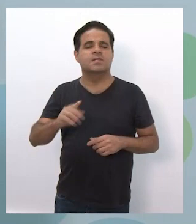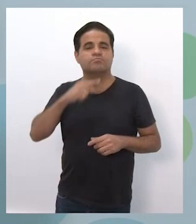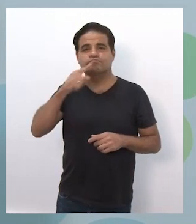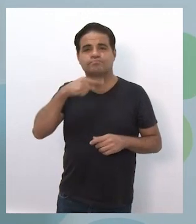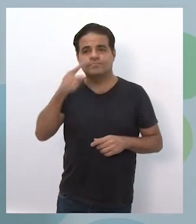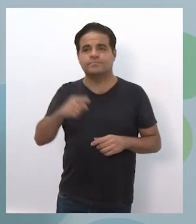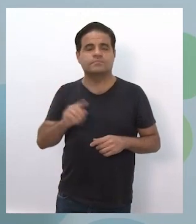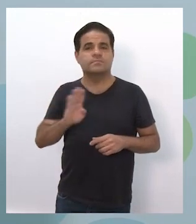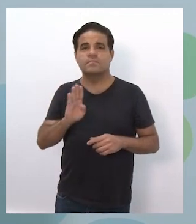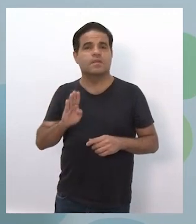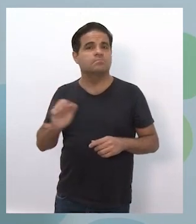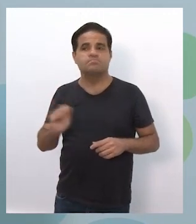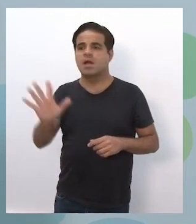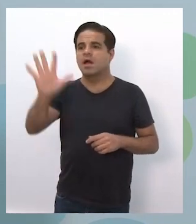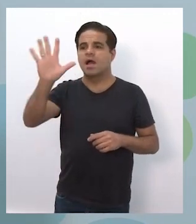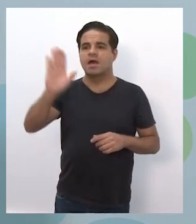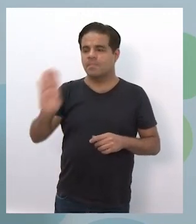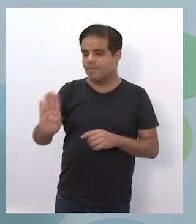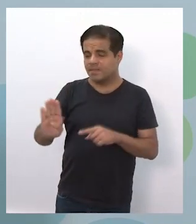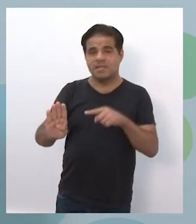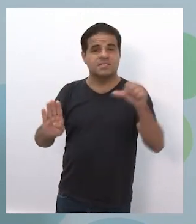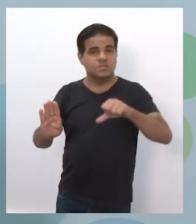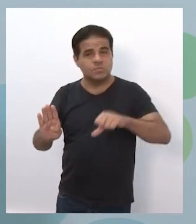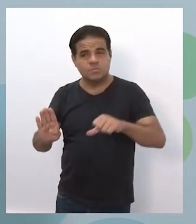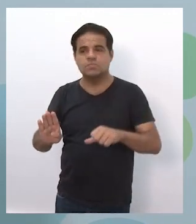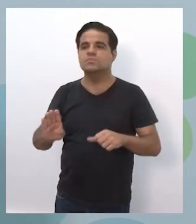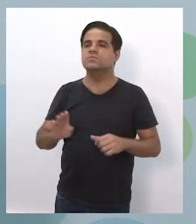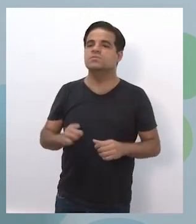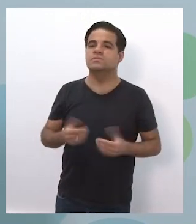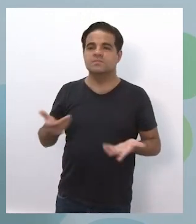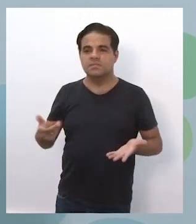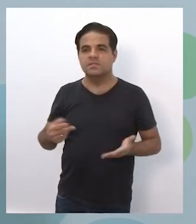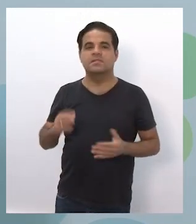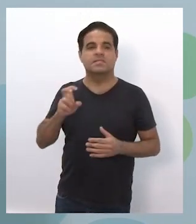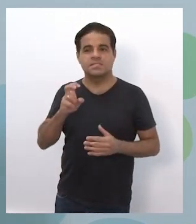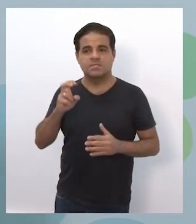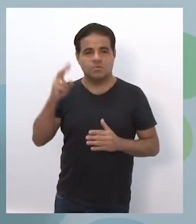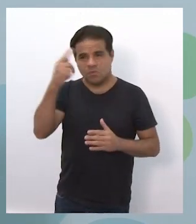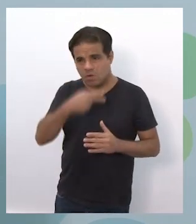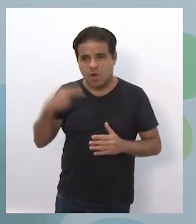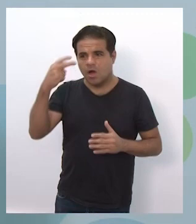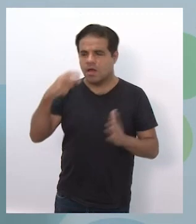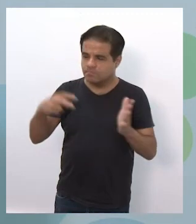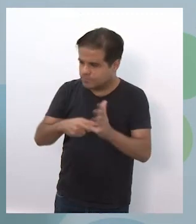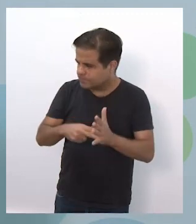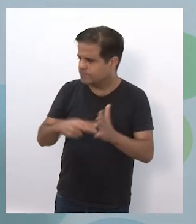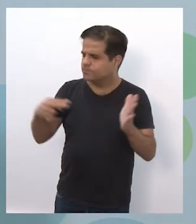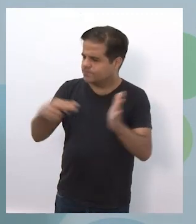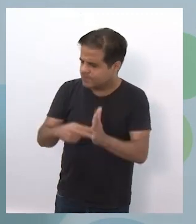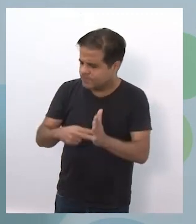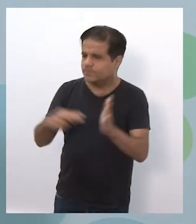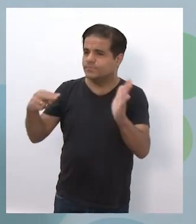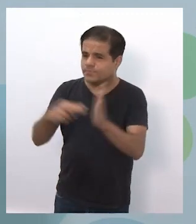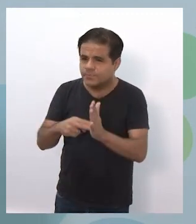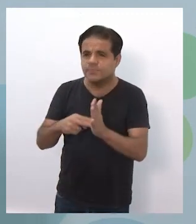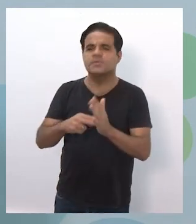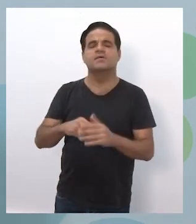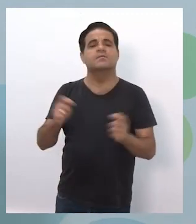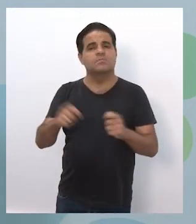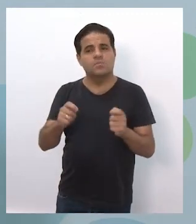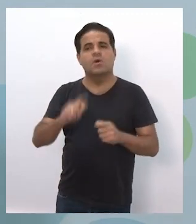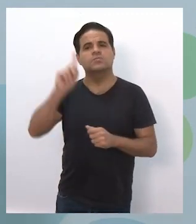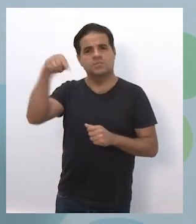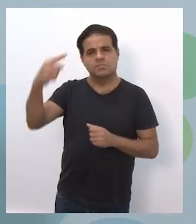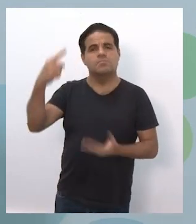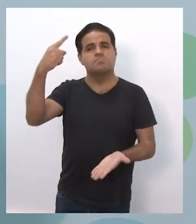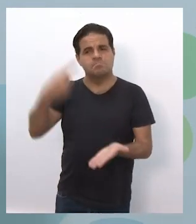celular super caro, mas a bateria é ruim, que eu vou ter que, cada 2, 5 horas, eu vou ter que ficar carregando ele para poder usar, né? Então, a gente pode na